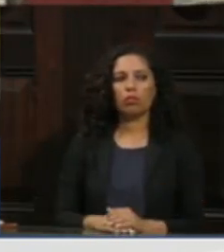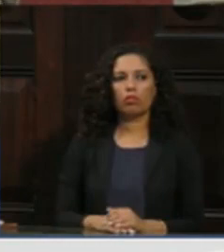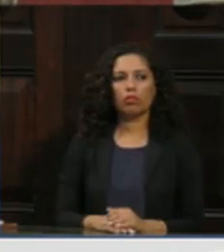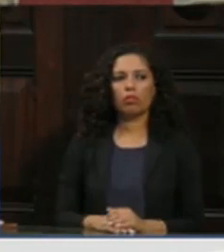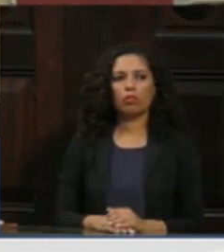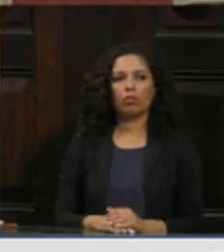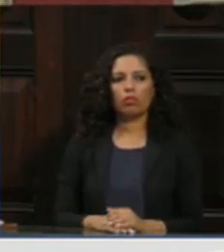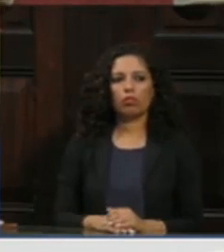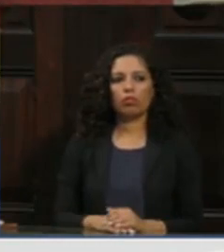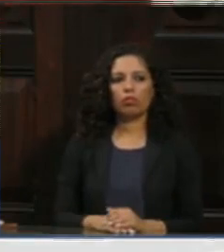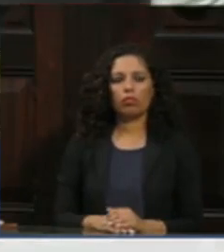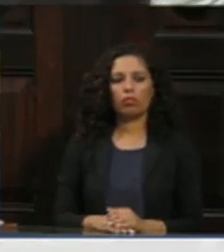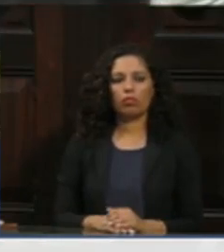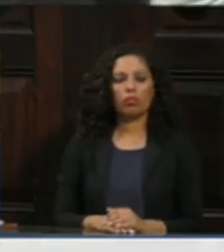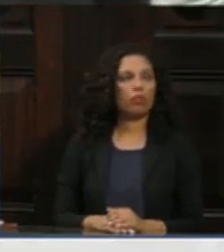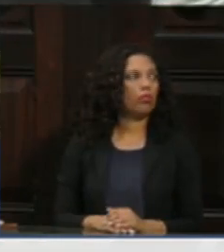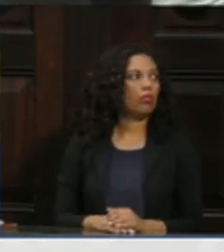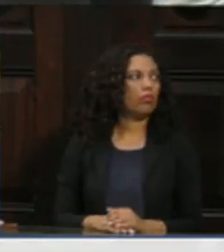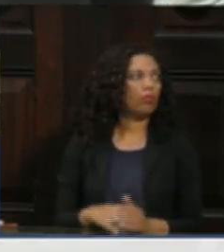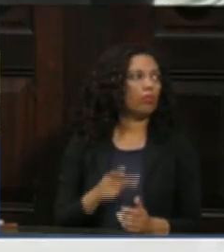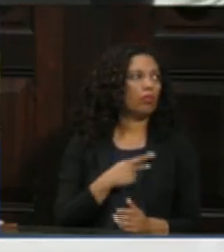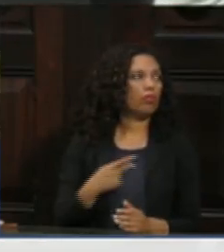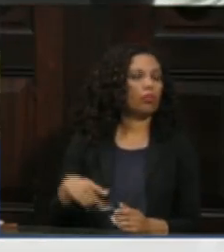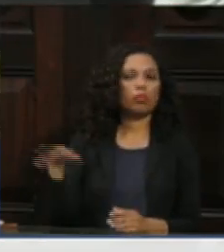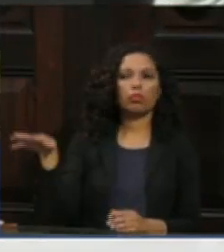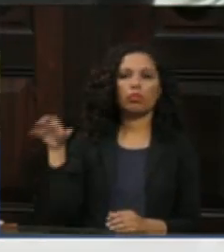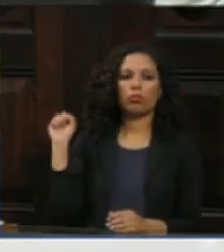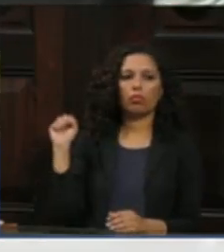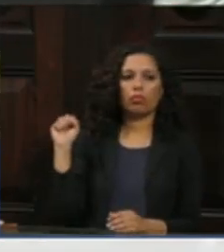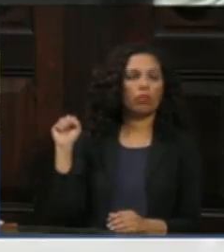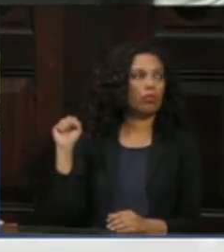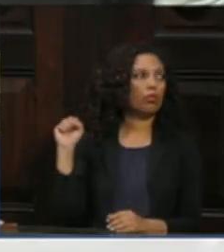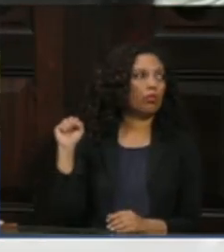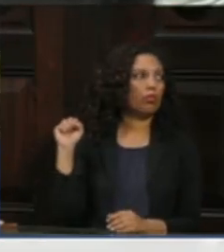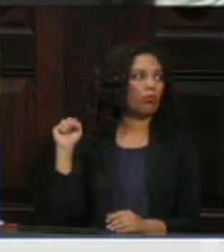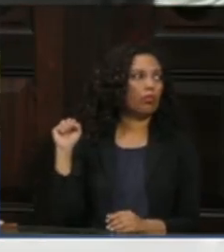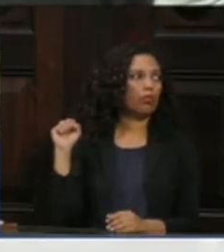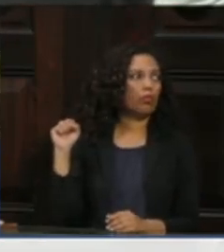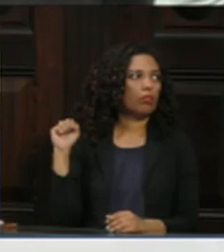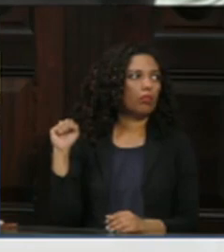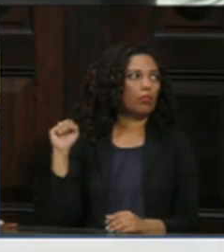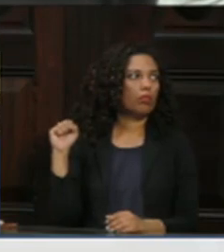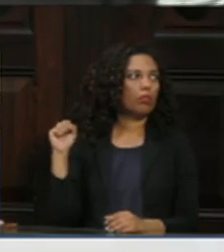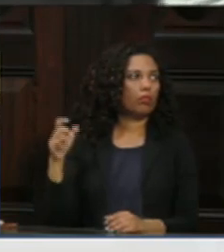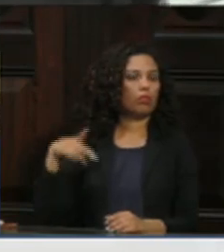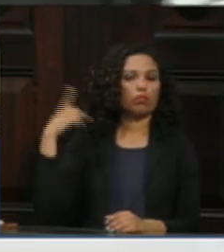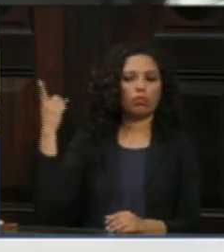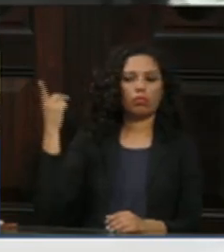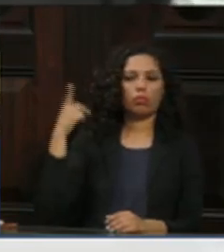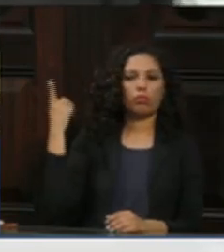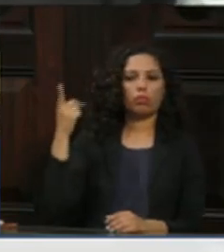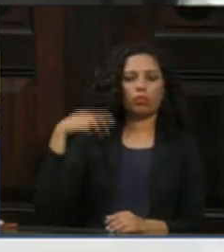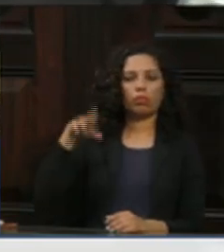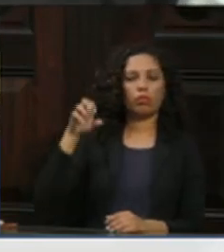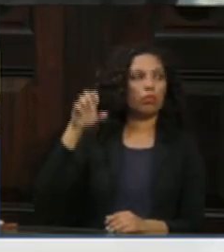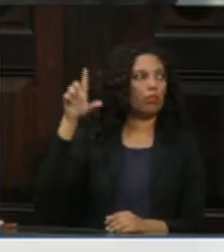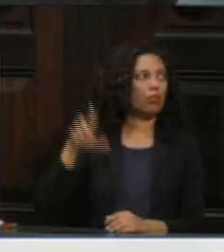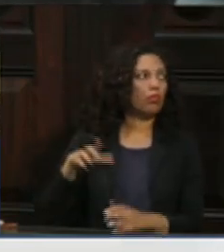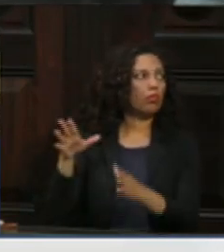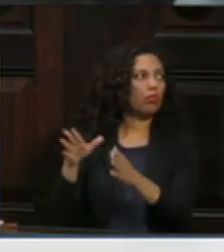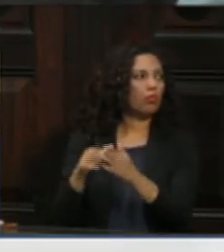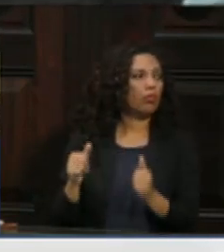buscar de captações distintas o investimento na mesma bacia. Então é de fundamental que esse conflito seja dirimido. O